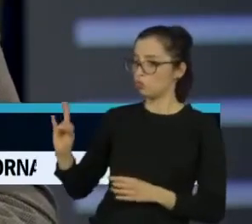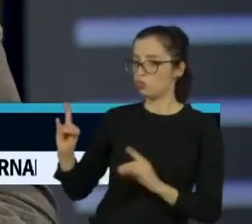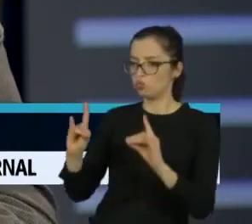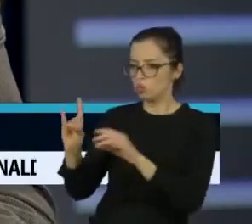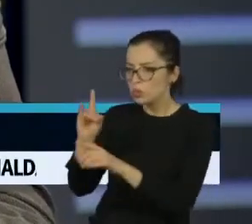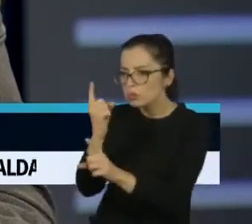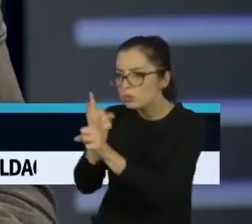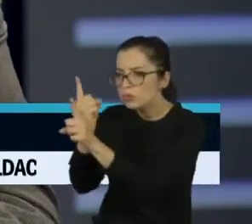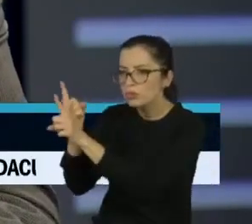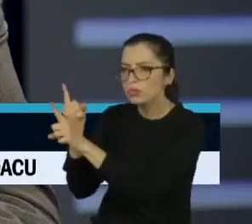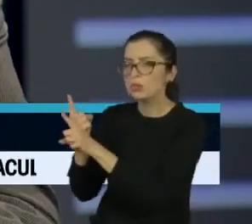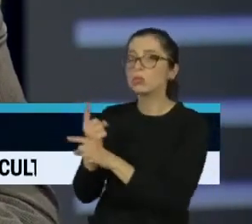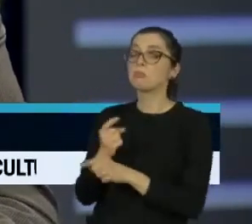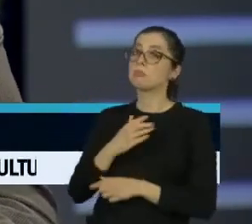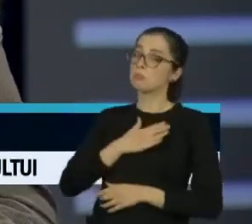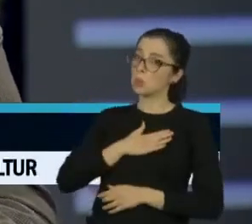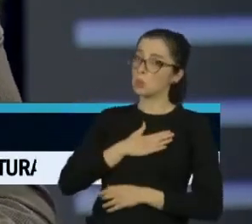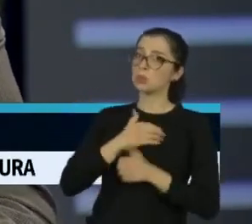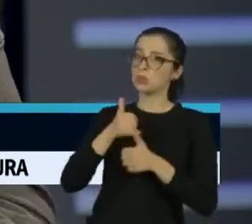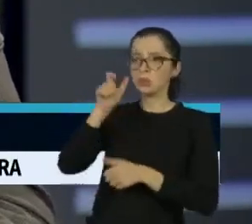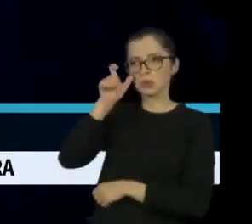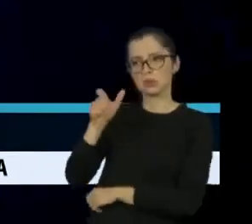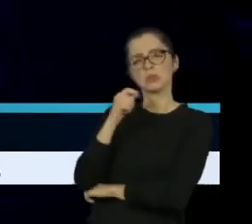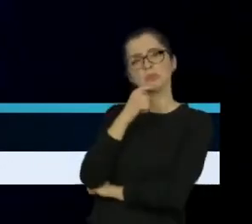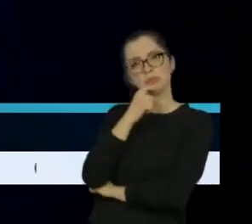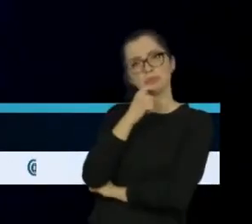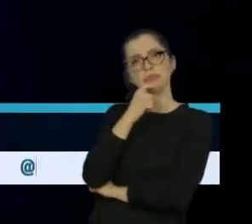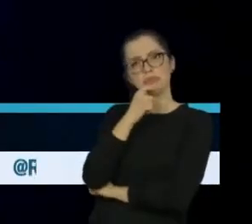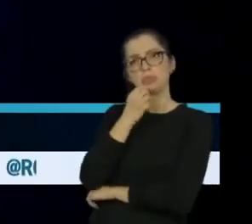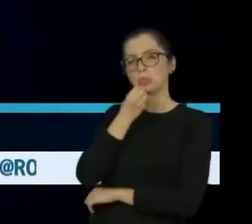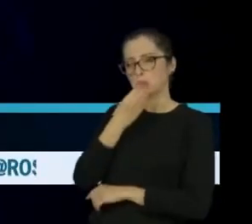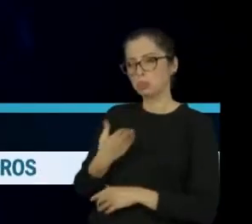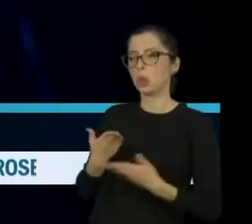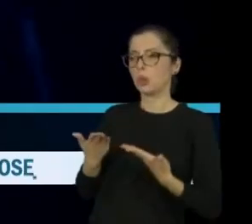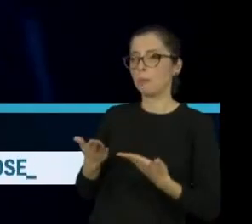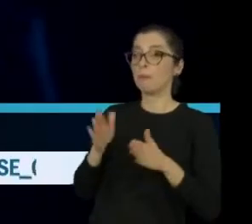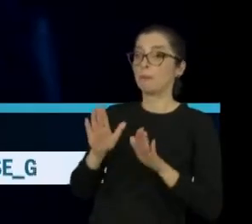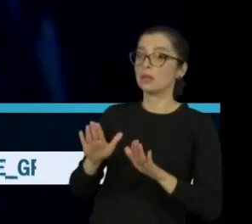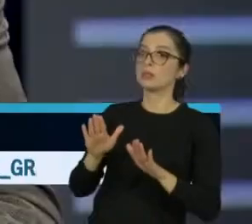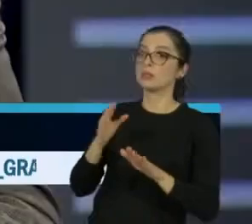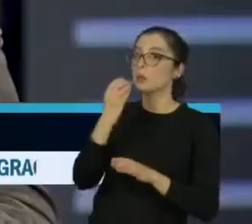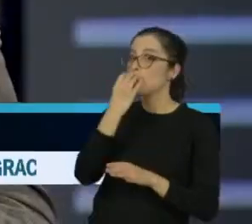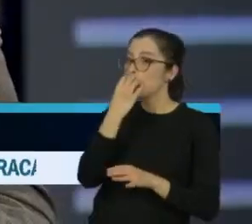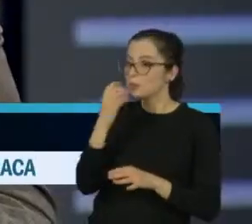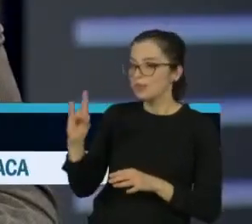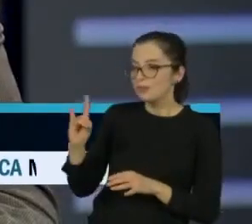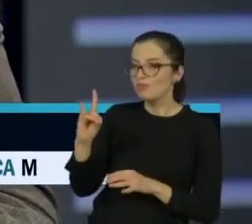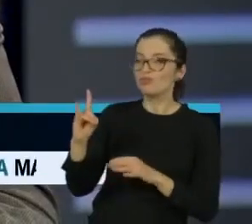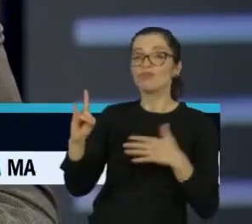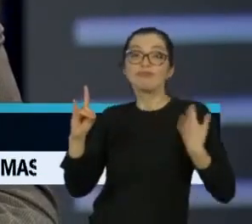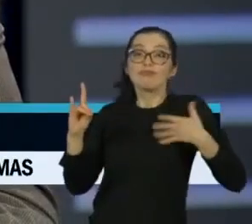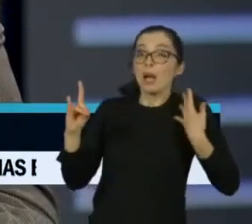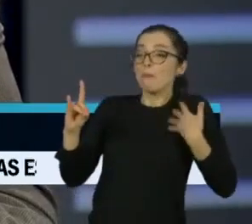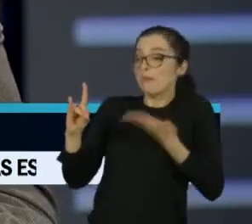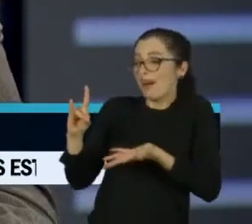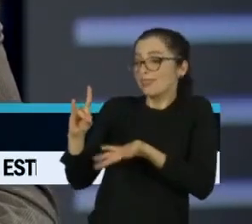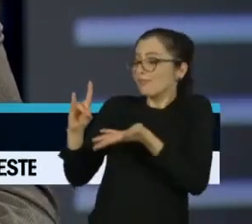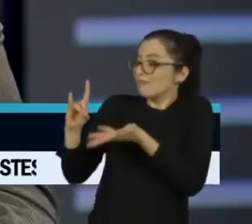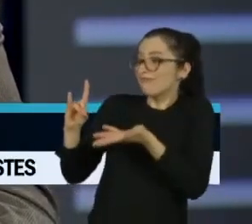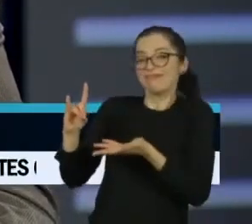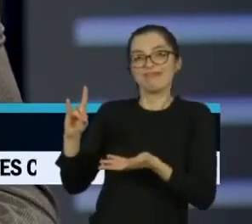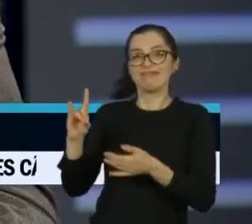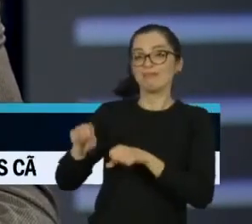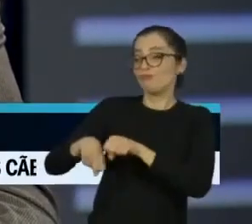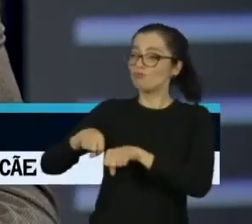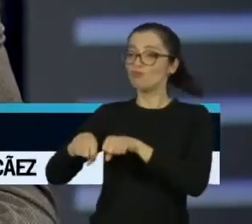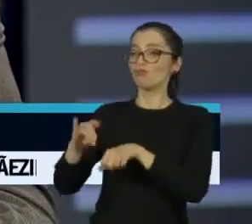bastante do Sinatra ali, ele pareceu bastante animadinho ali para a pesquisa do coronavírus,